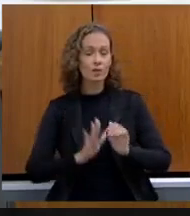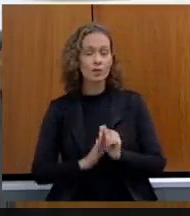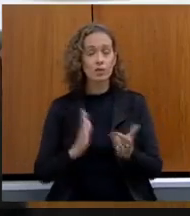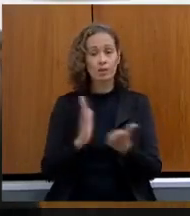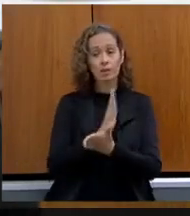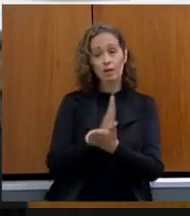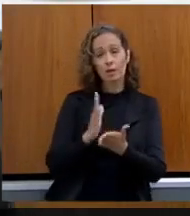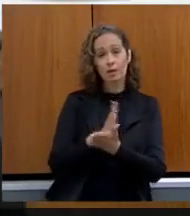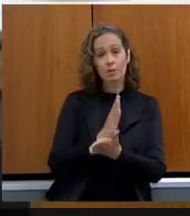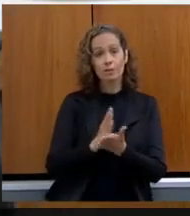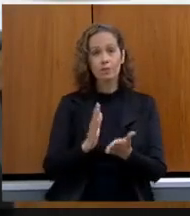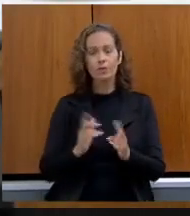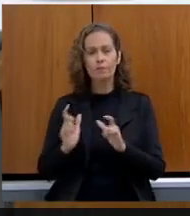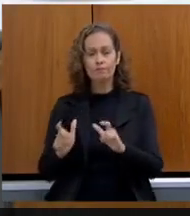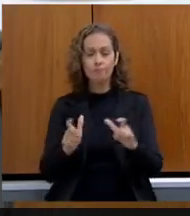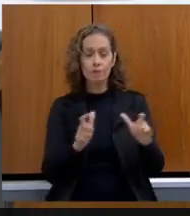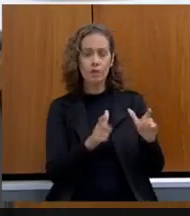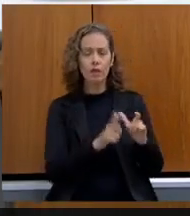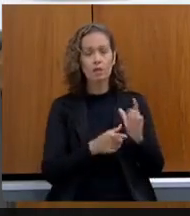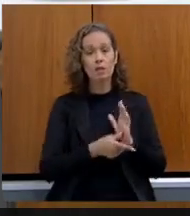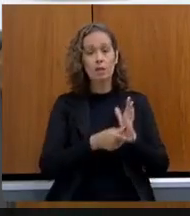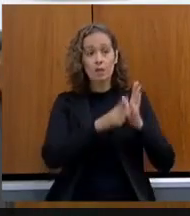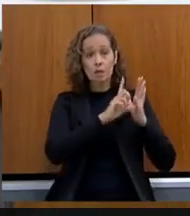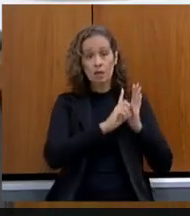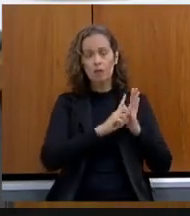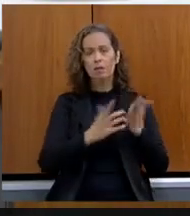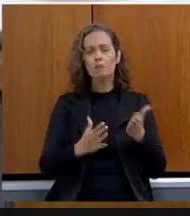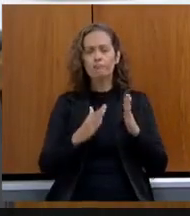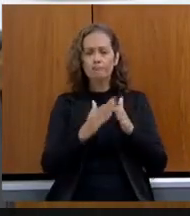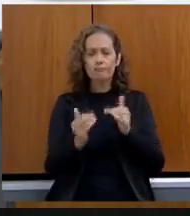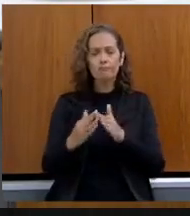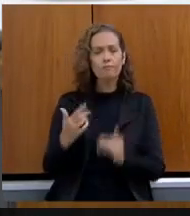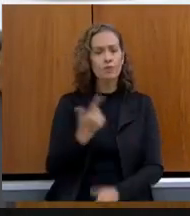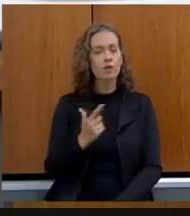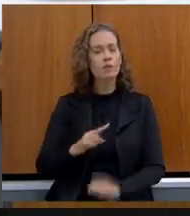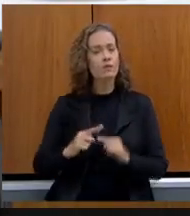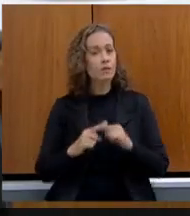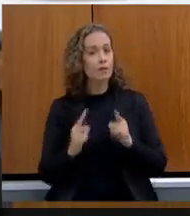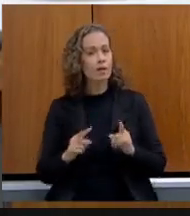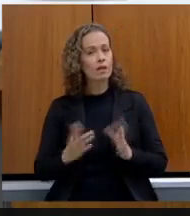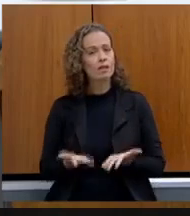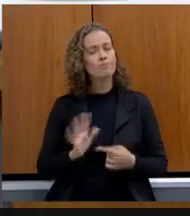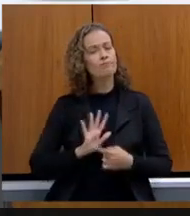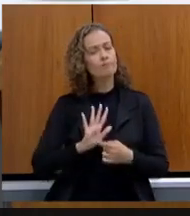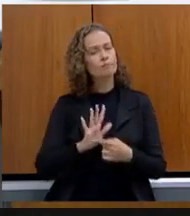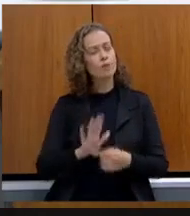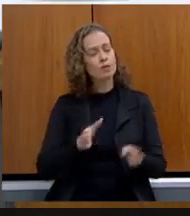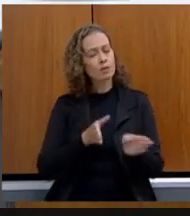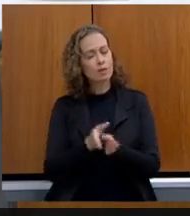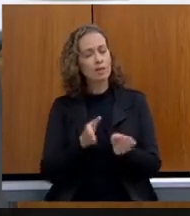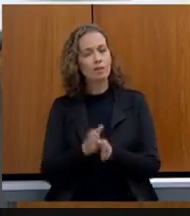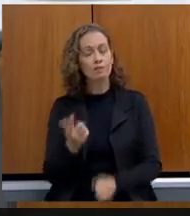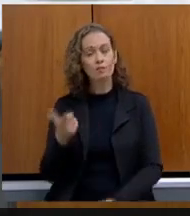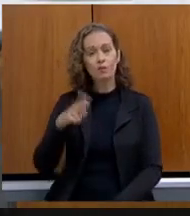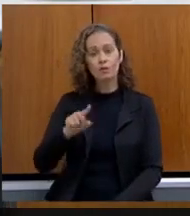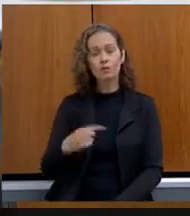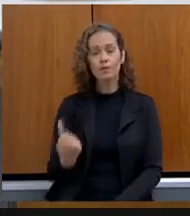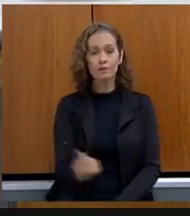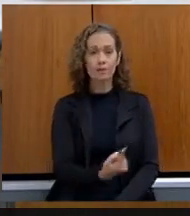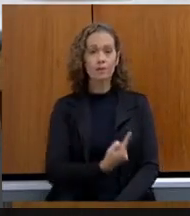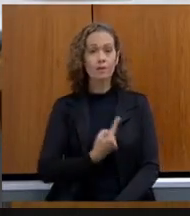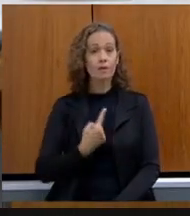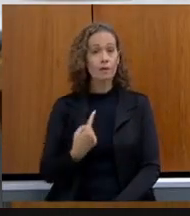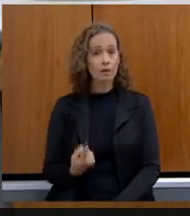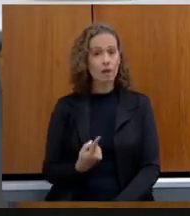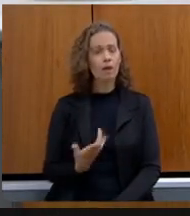ainda não tinha havido uma solicitação muito frequente mas faço aqui e reforço a orientação que certamente os nossos